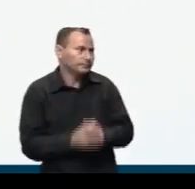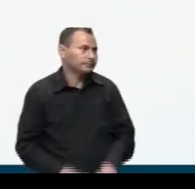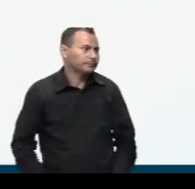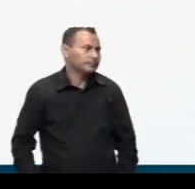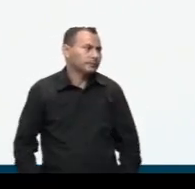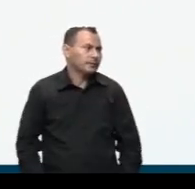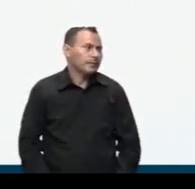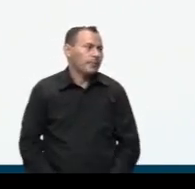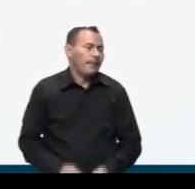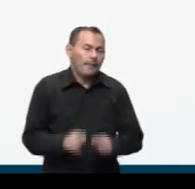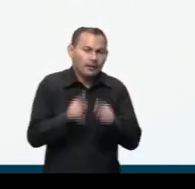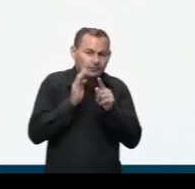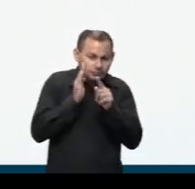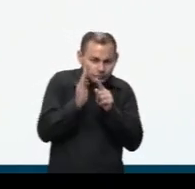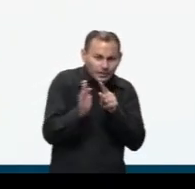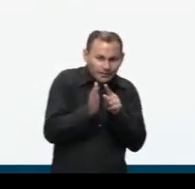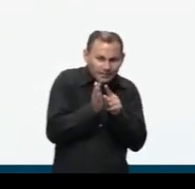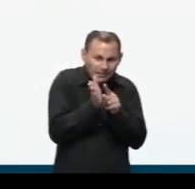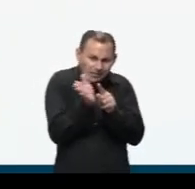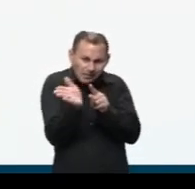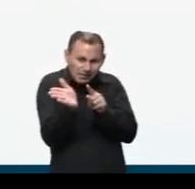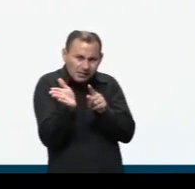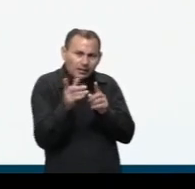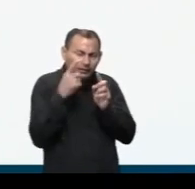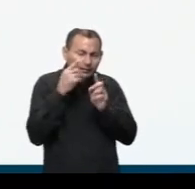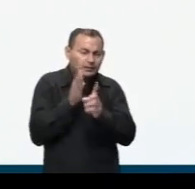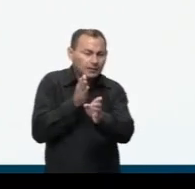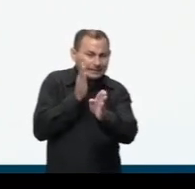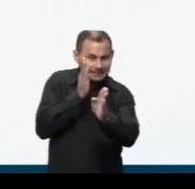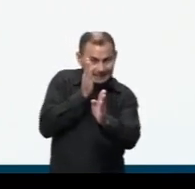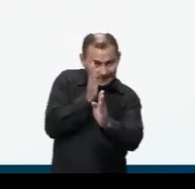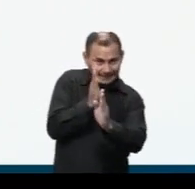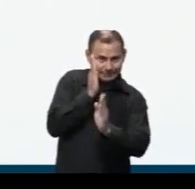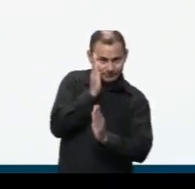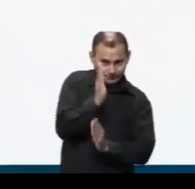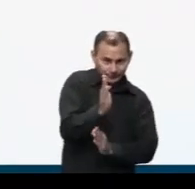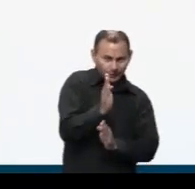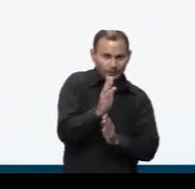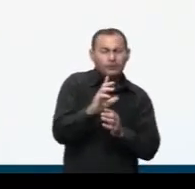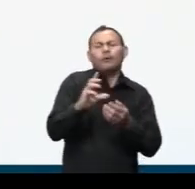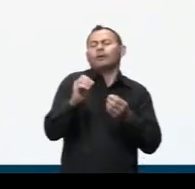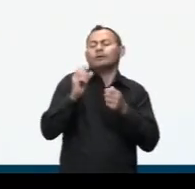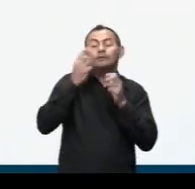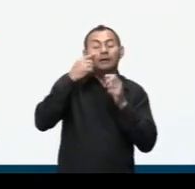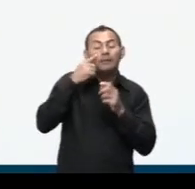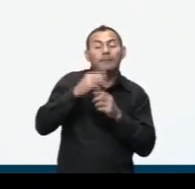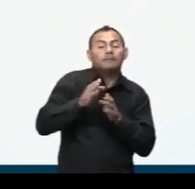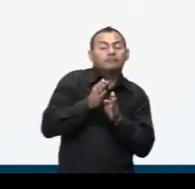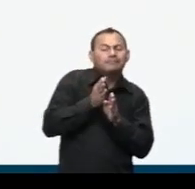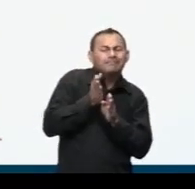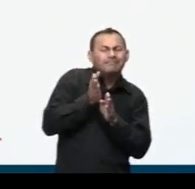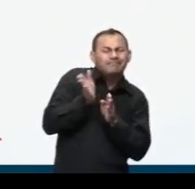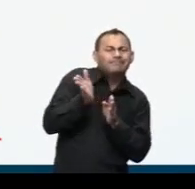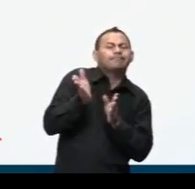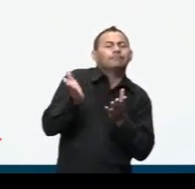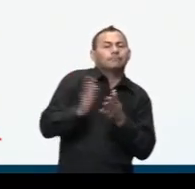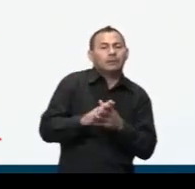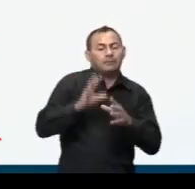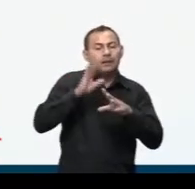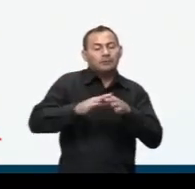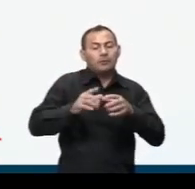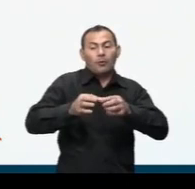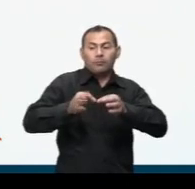ó, não está reta. Olha o erro que a gente vai levando. Ok? Então, quanto